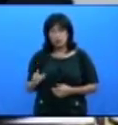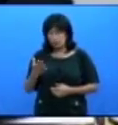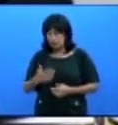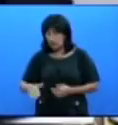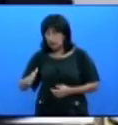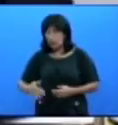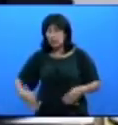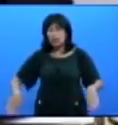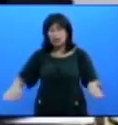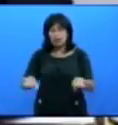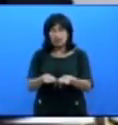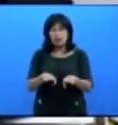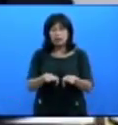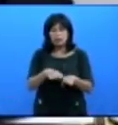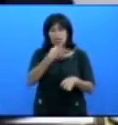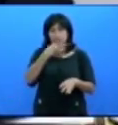Adolescente